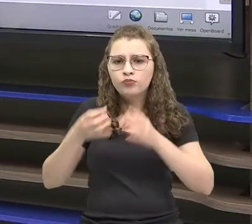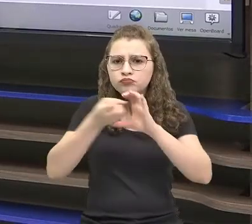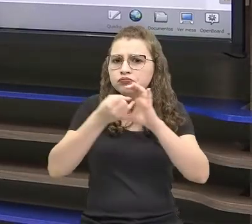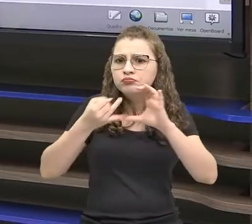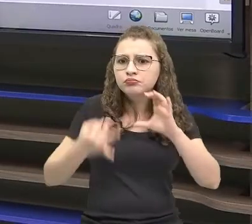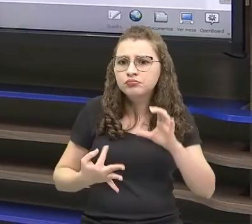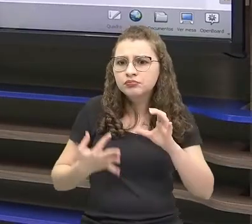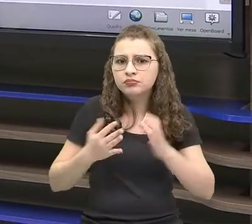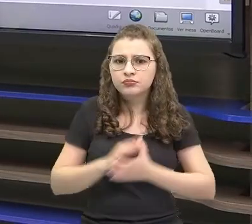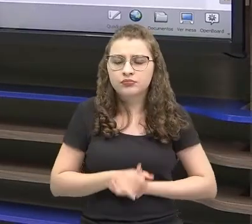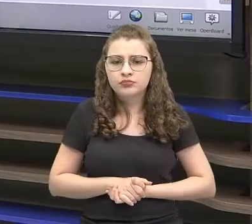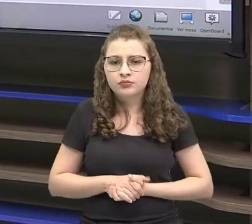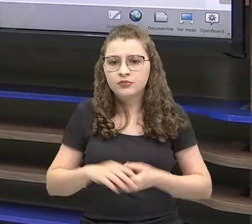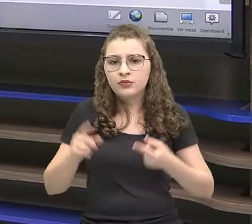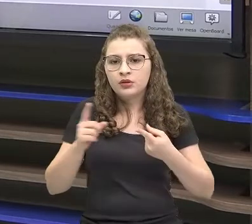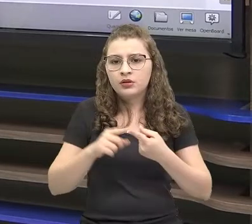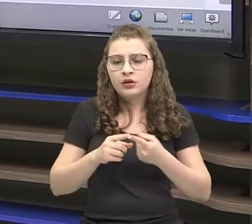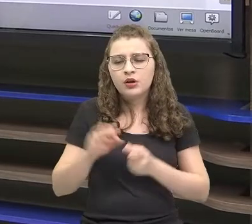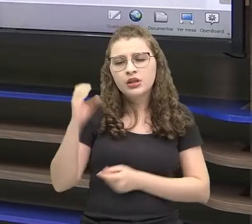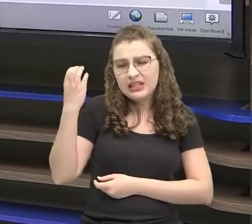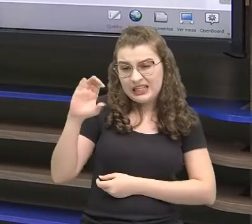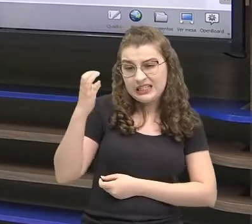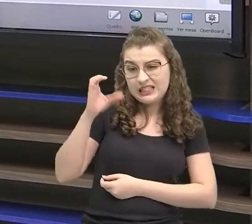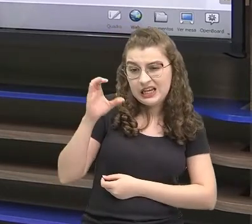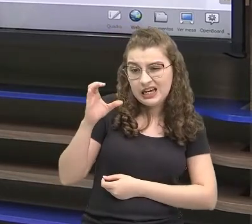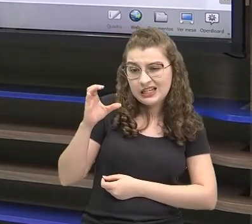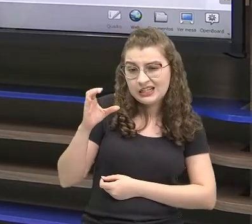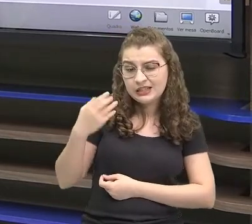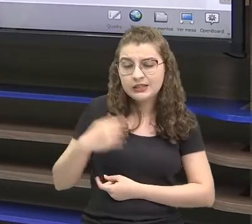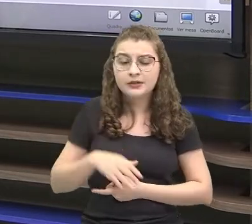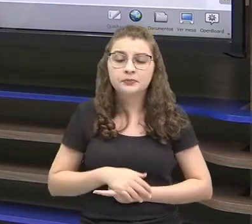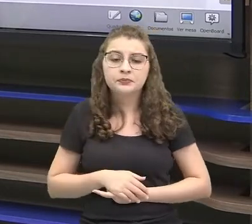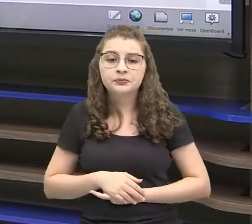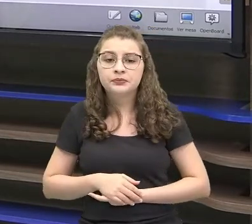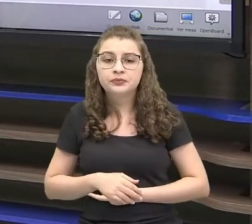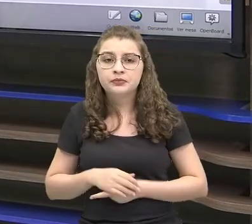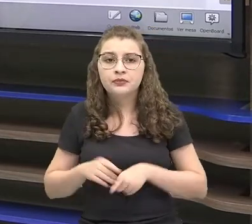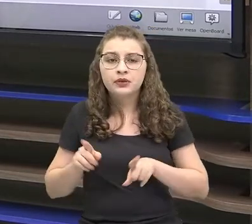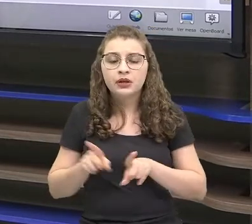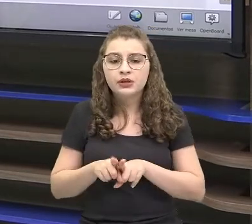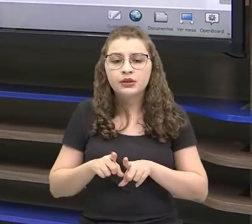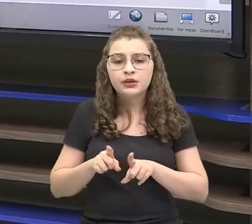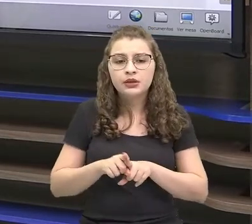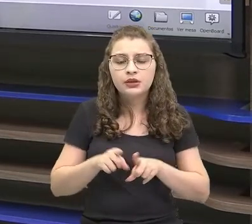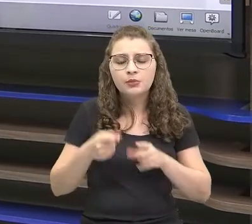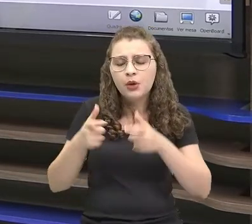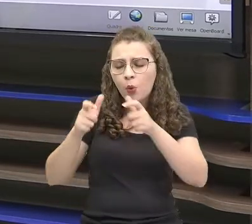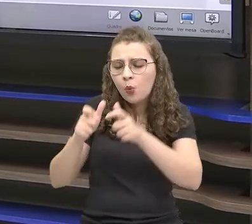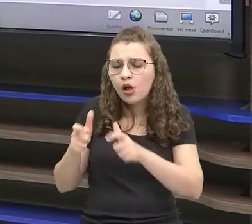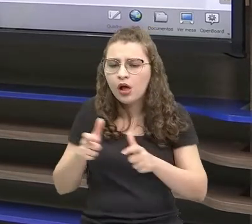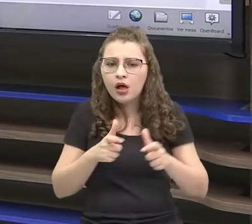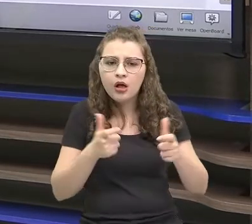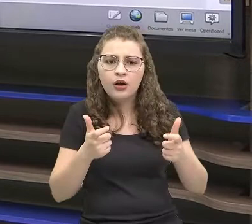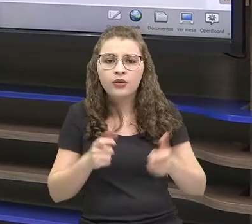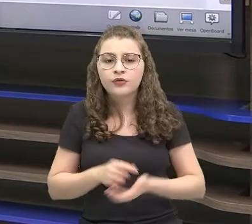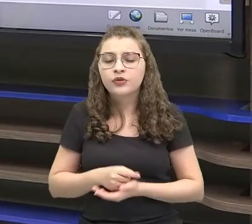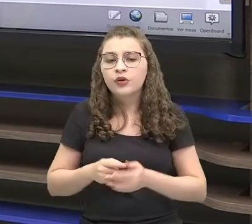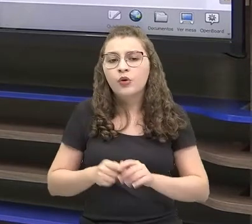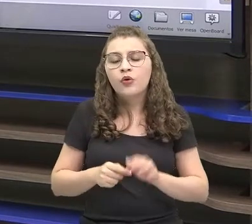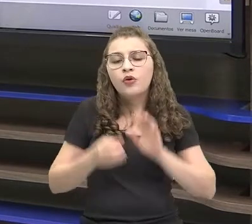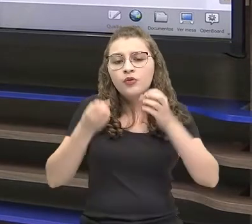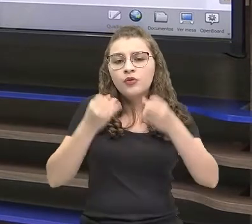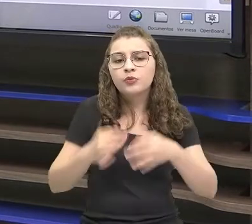características. Característica do positivismo, ou seja, da ciência, ele começa a falar sobre a Terra. Nesse primeiro momento aqui, nós